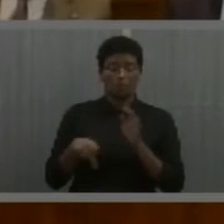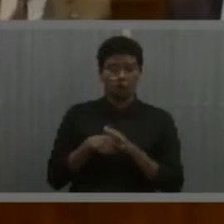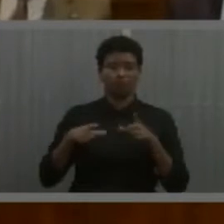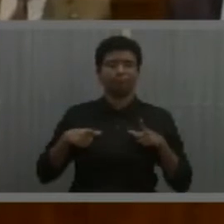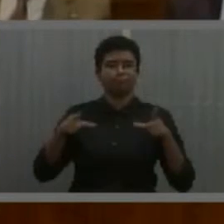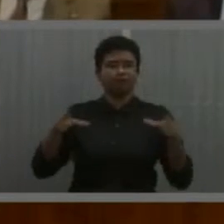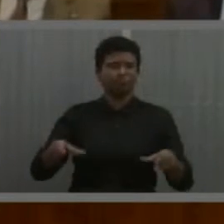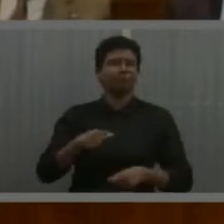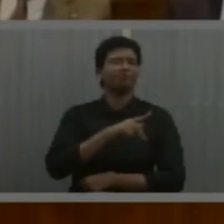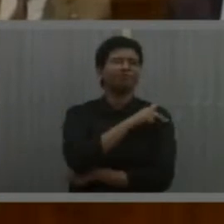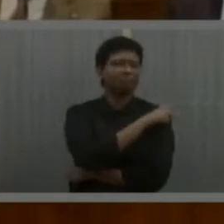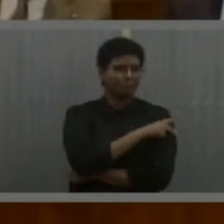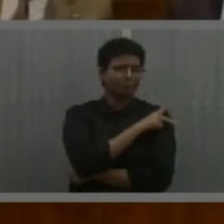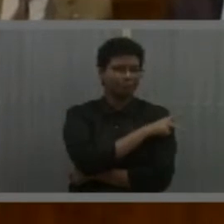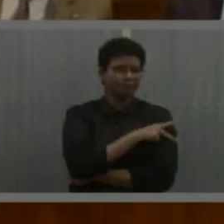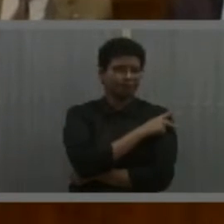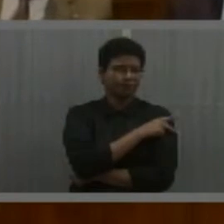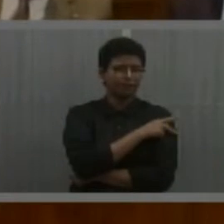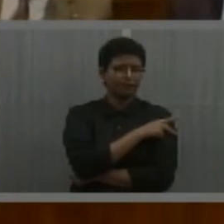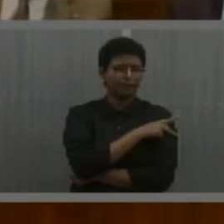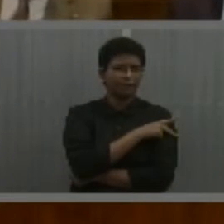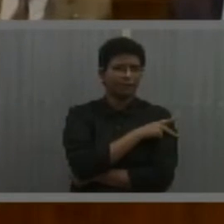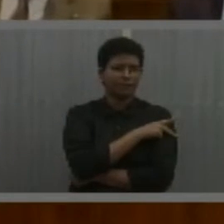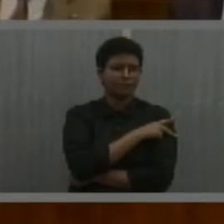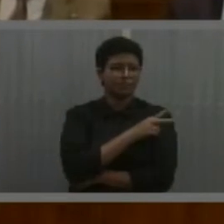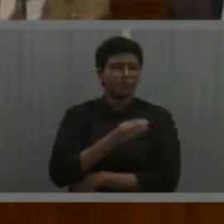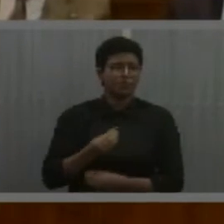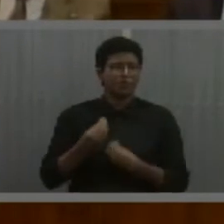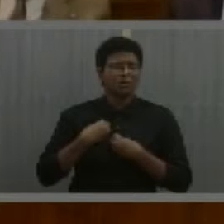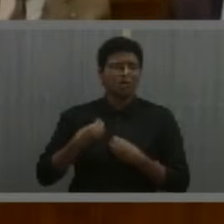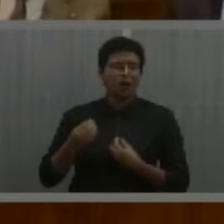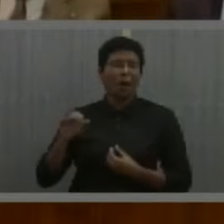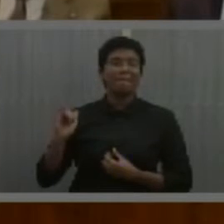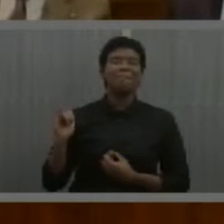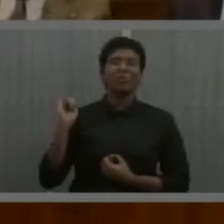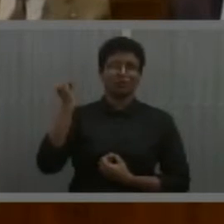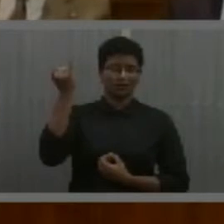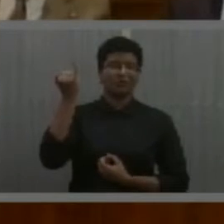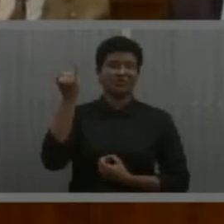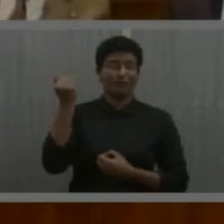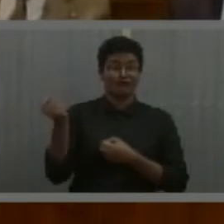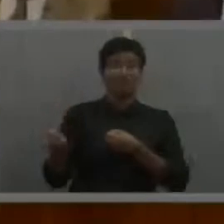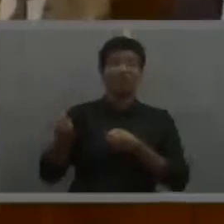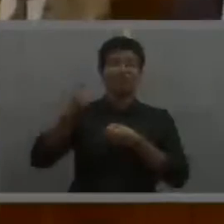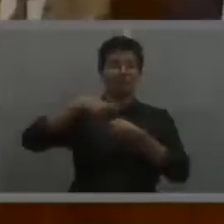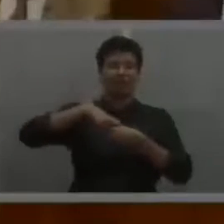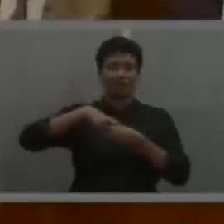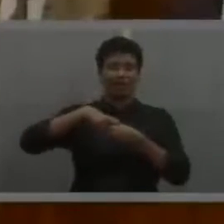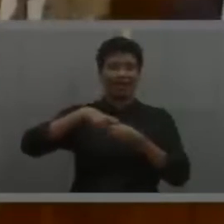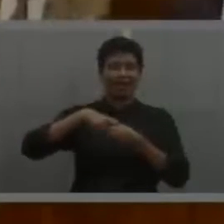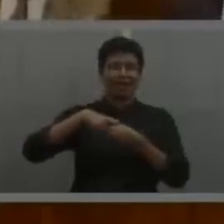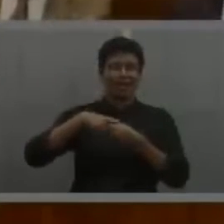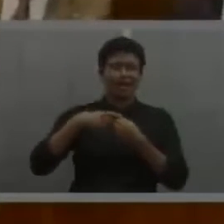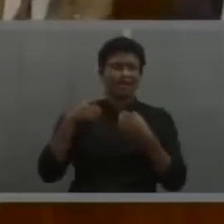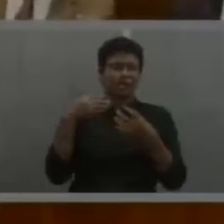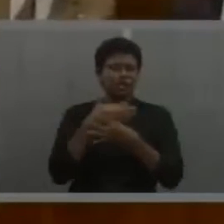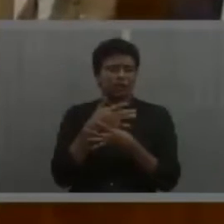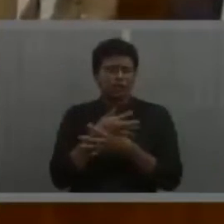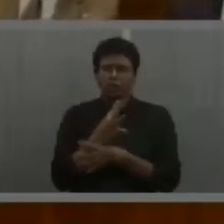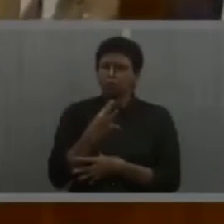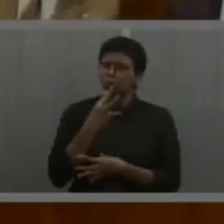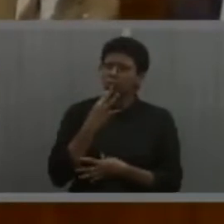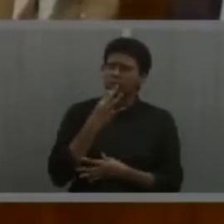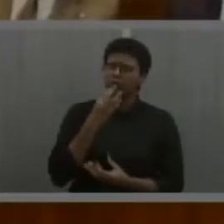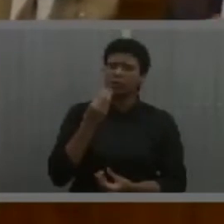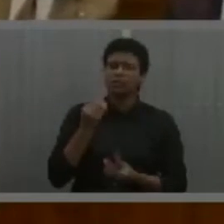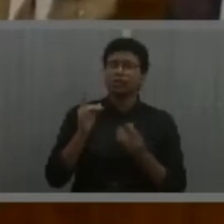piauense e me proporcionou a oportunidade de voltar às origens, conhecer a terra